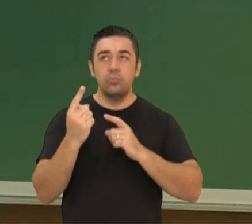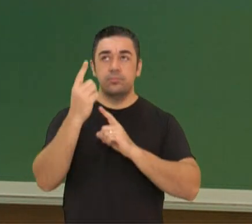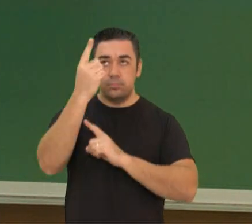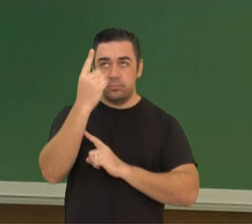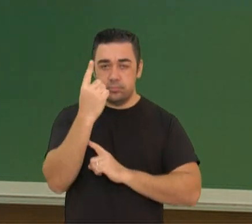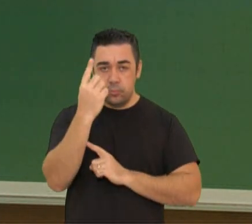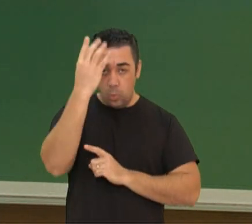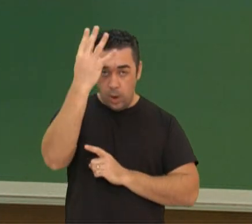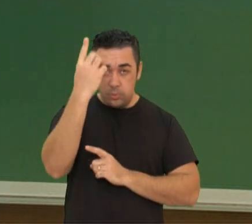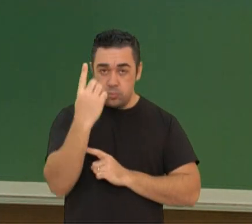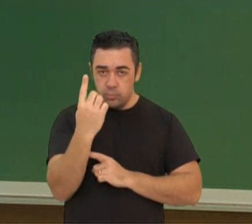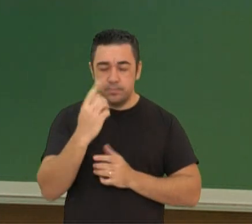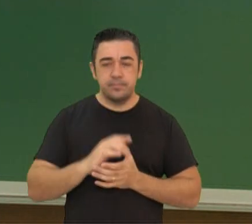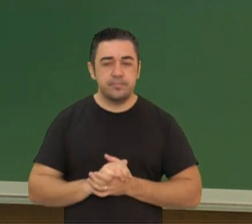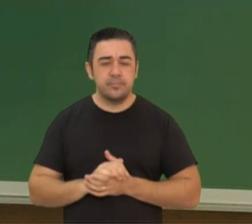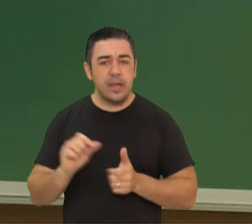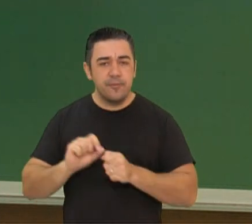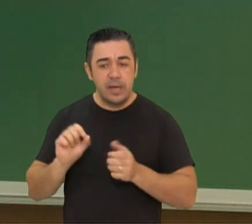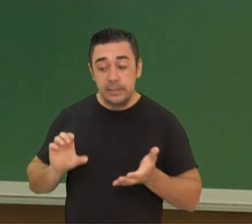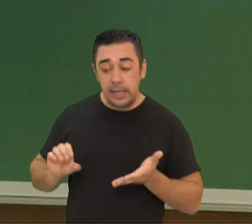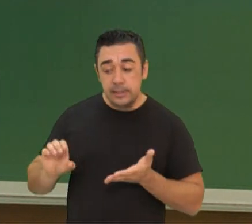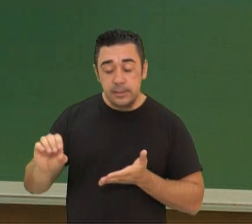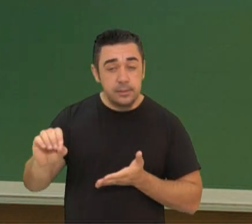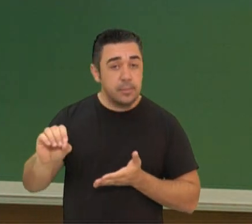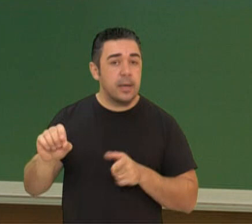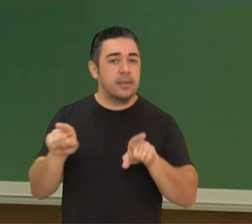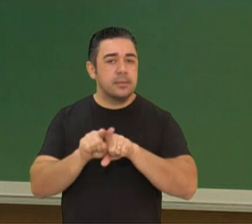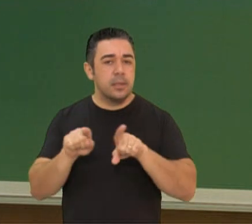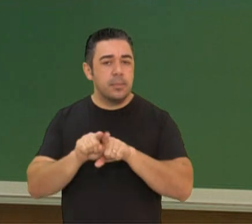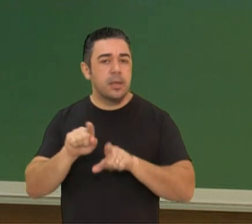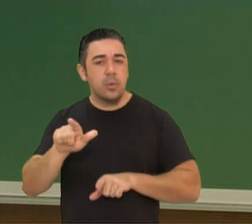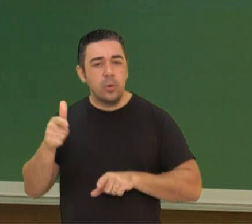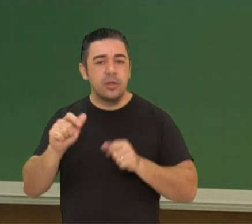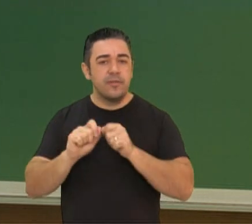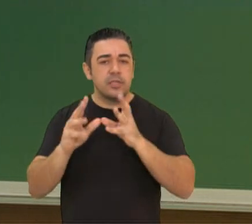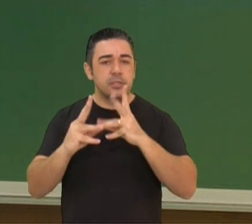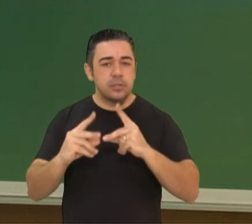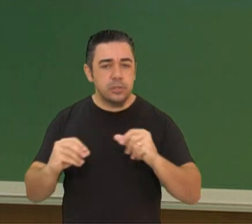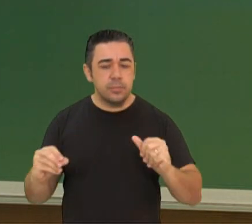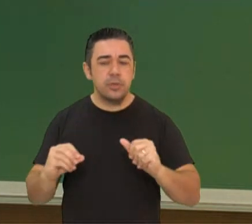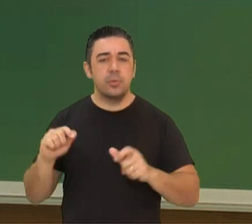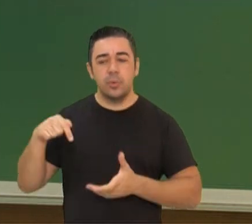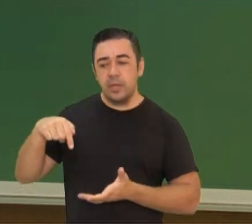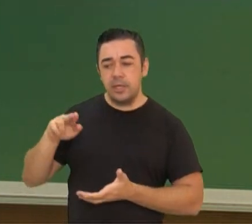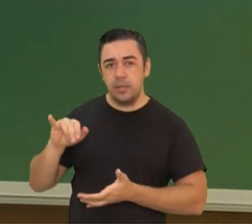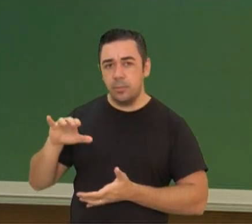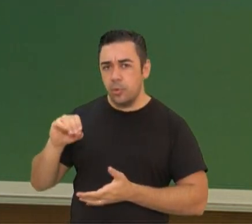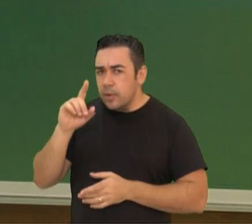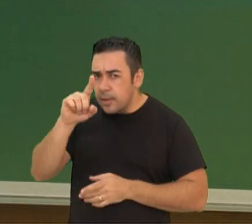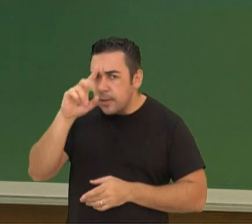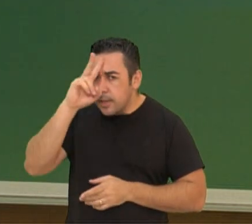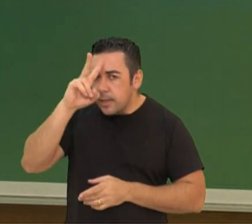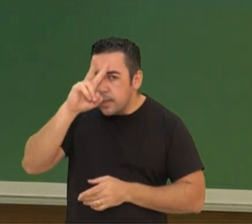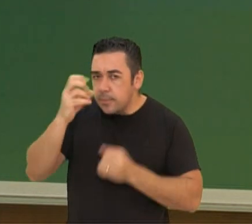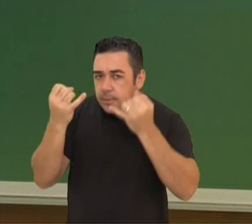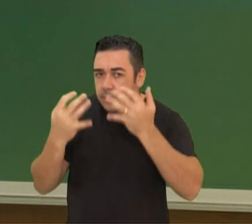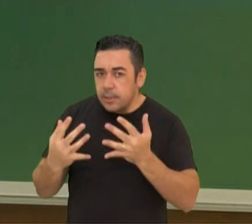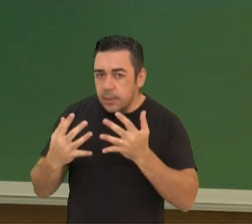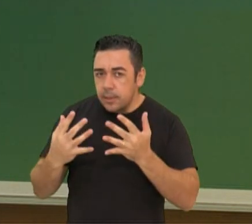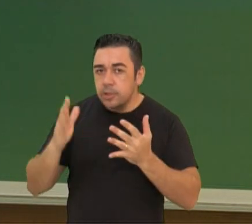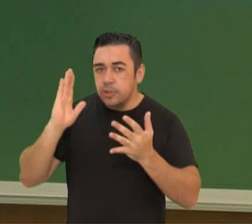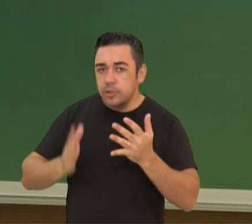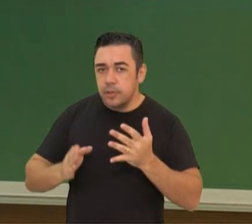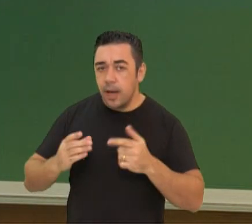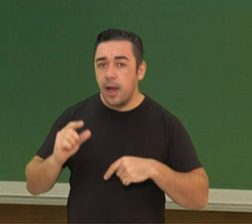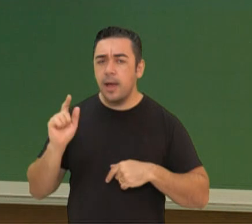parênteses. Produção de enzimas, entre elas, uma que reduz a acidez do quimo. Lembram que na aula passada nós falamos sobre